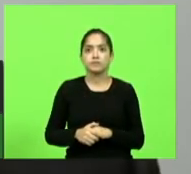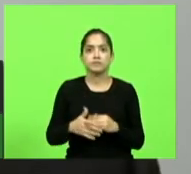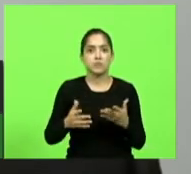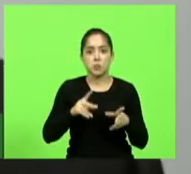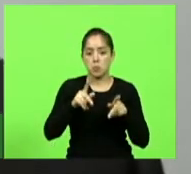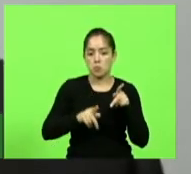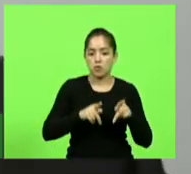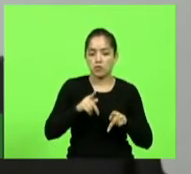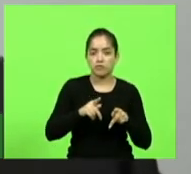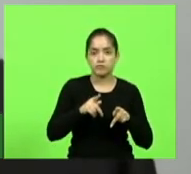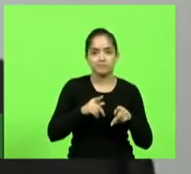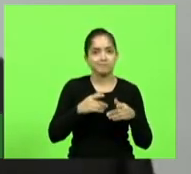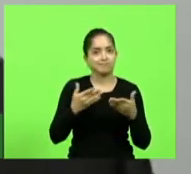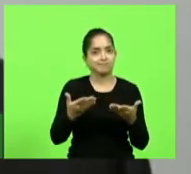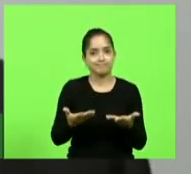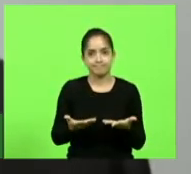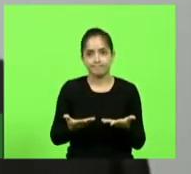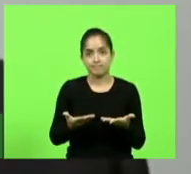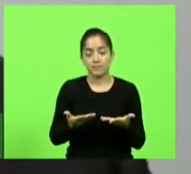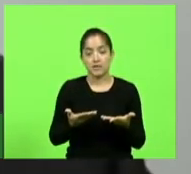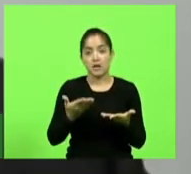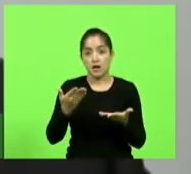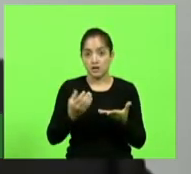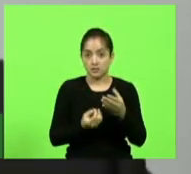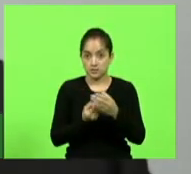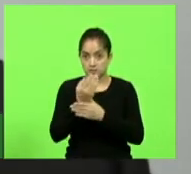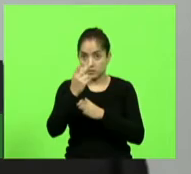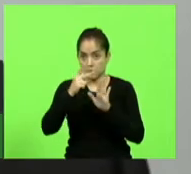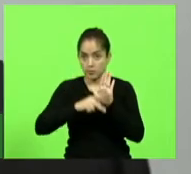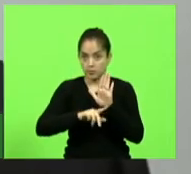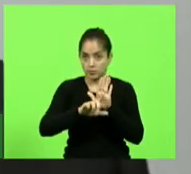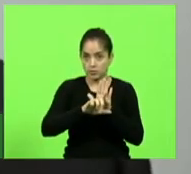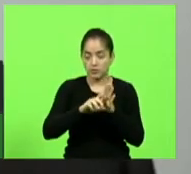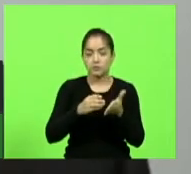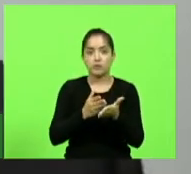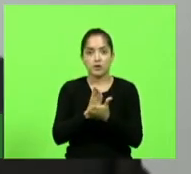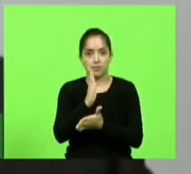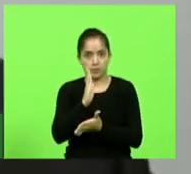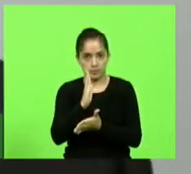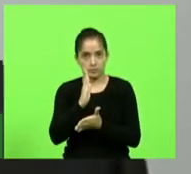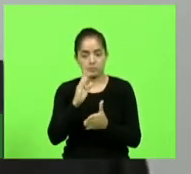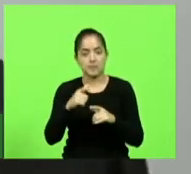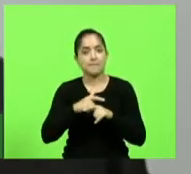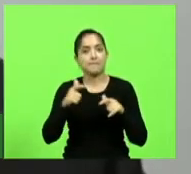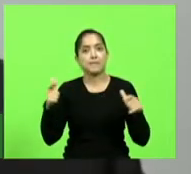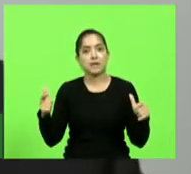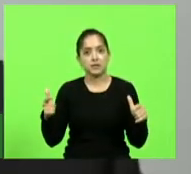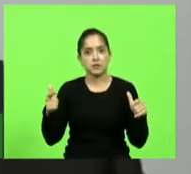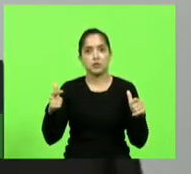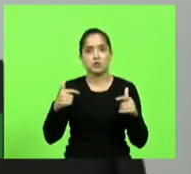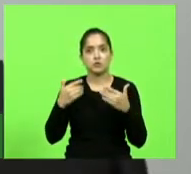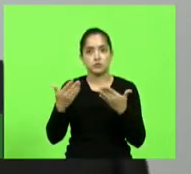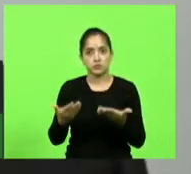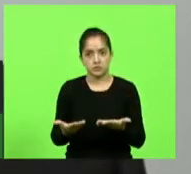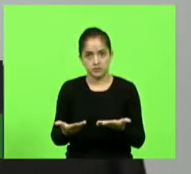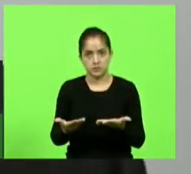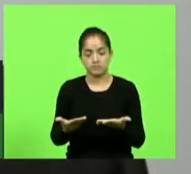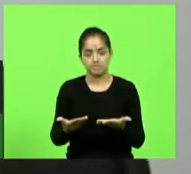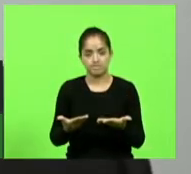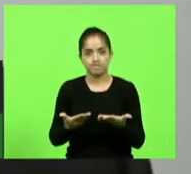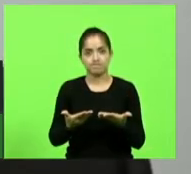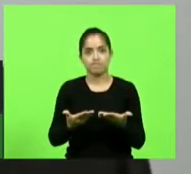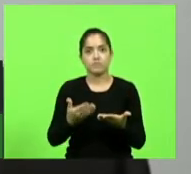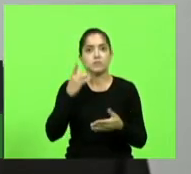escutado. E assim nós fizemos esse projeto que foi aprovado pela grande maioria esmagadora dos